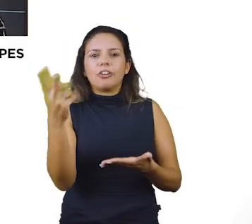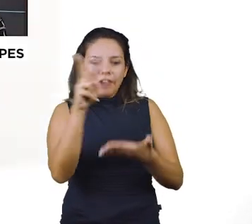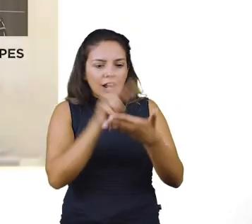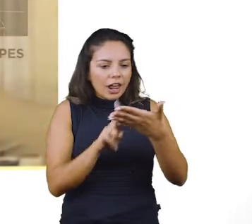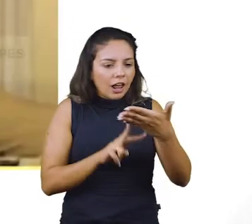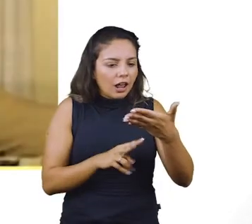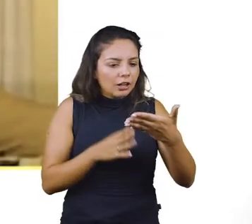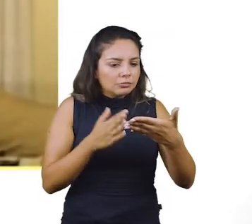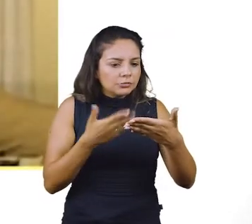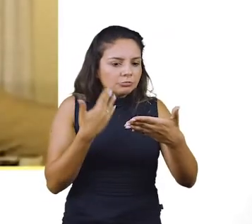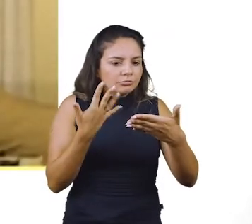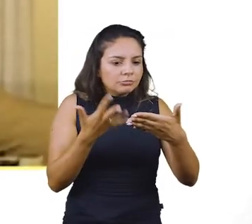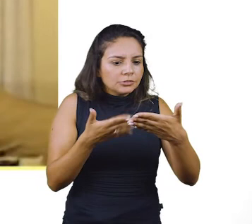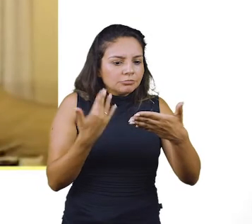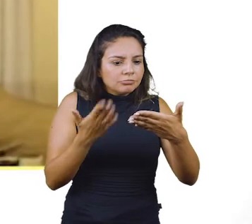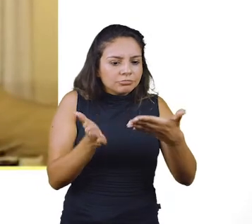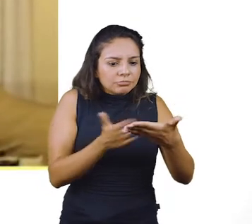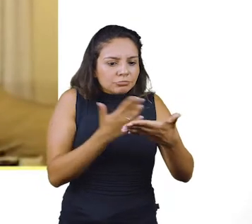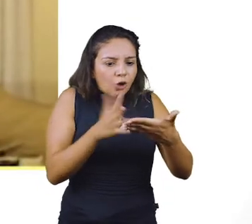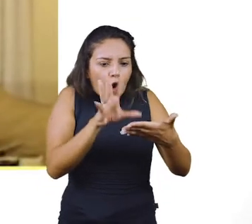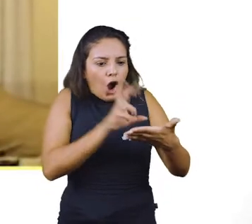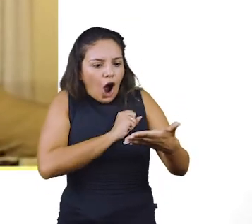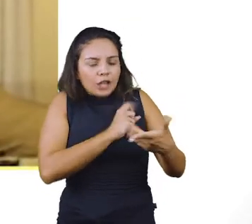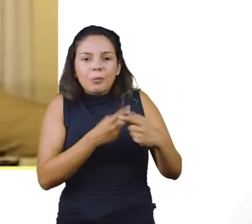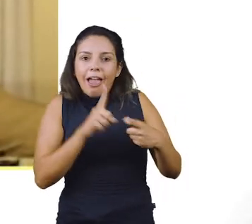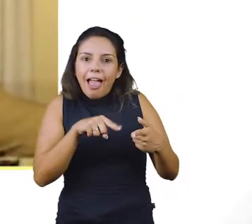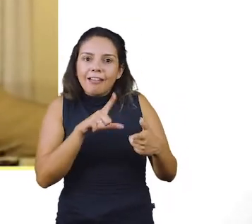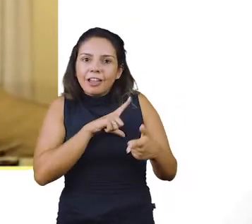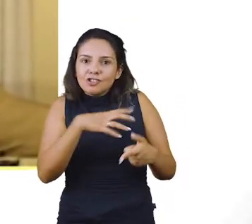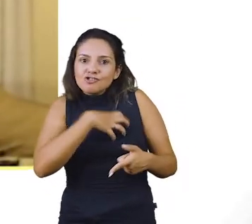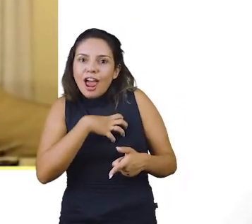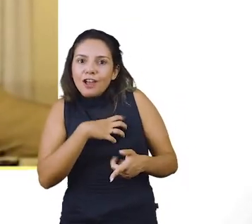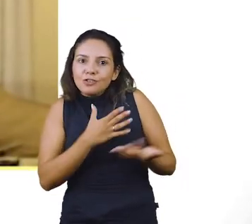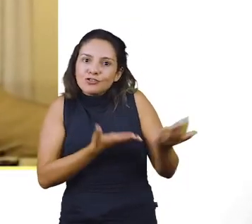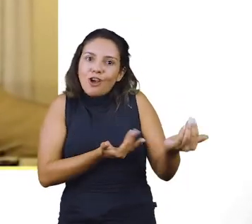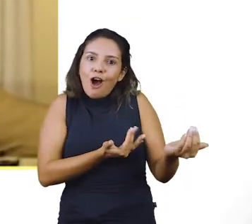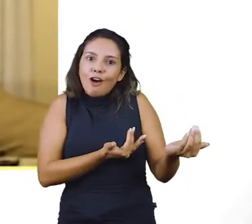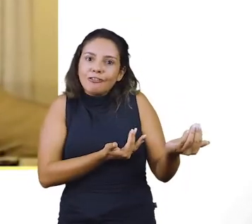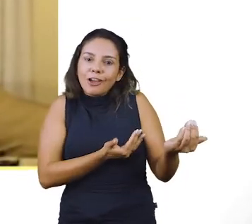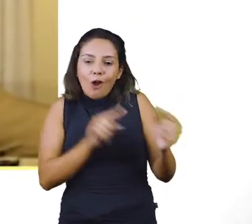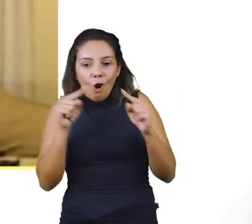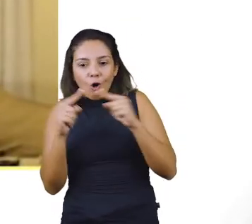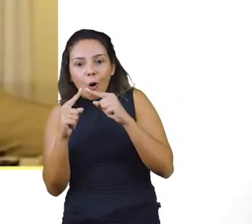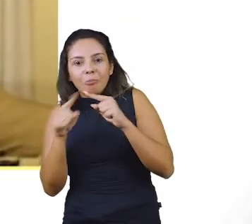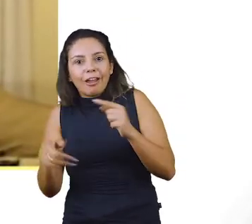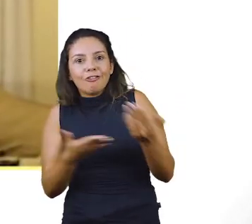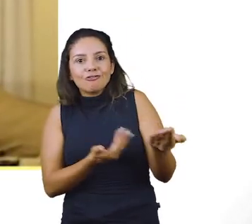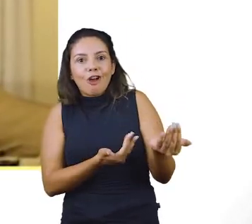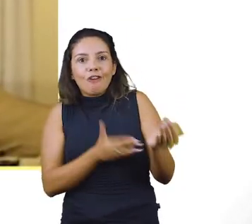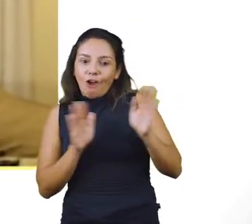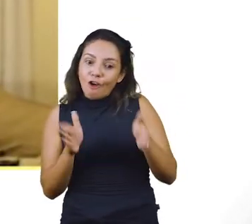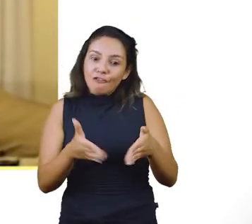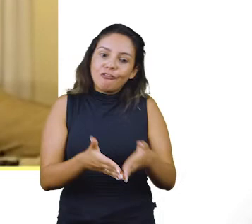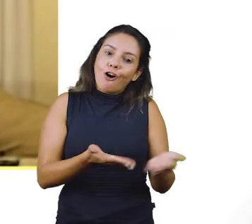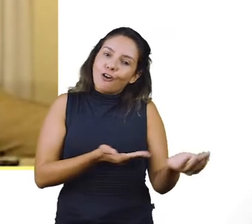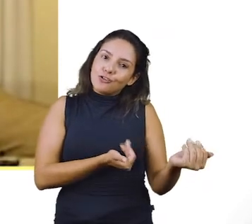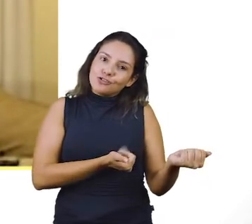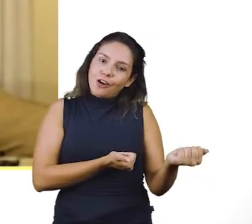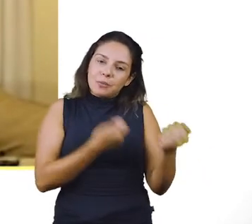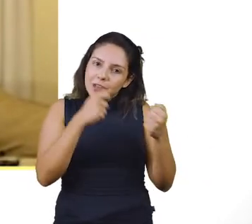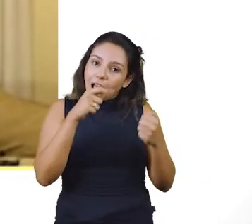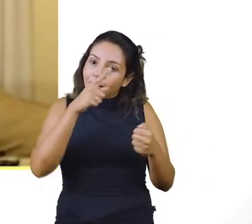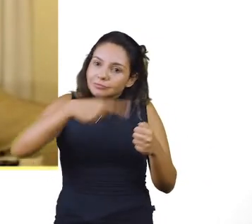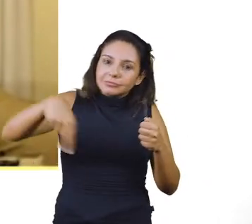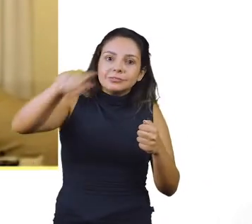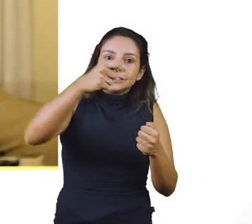interessando, tem essa pegada jovem, então acho que faltava realmente gente que escrevesse para esse